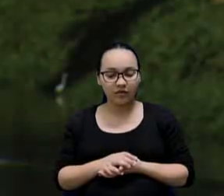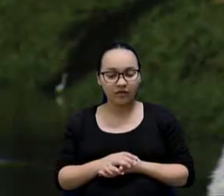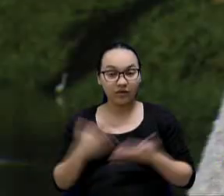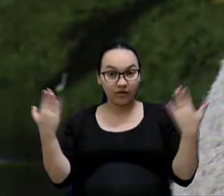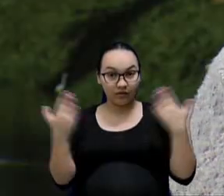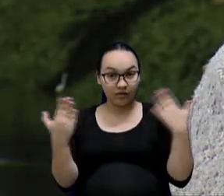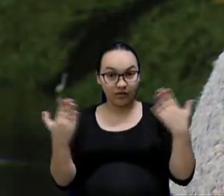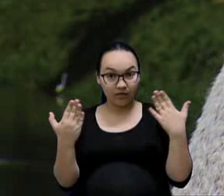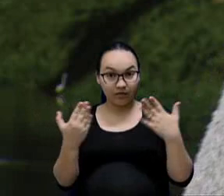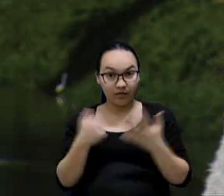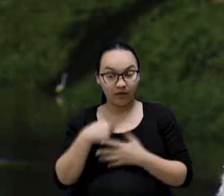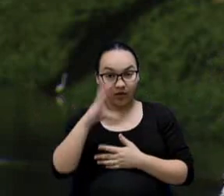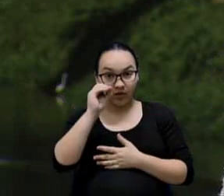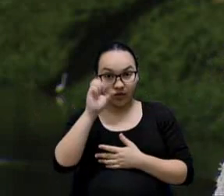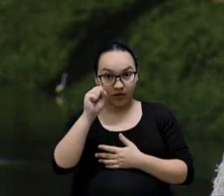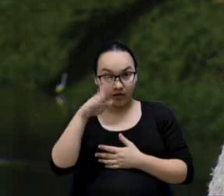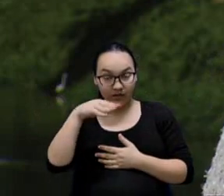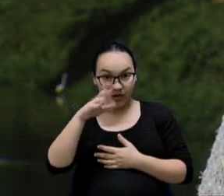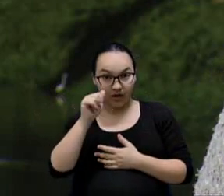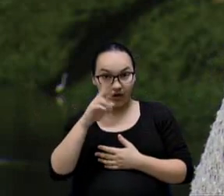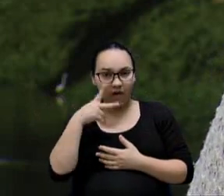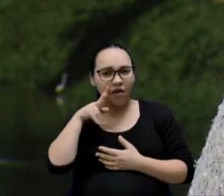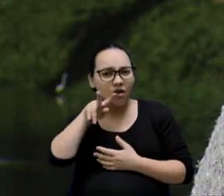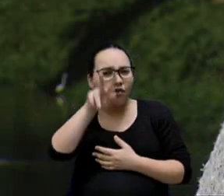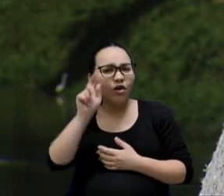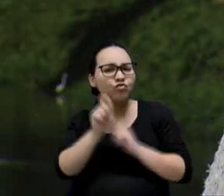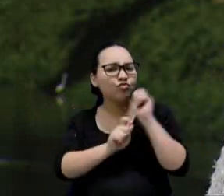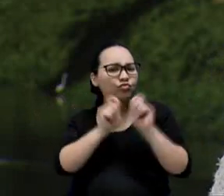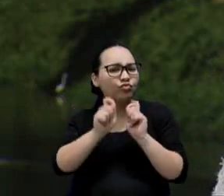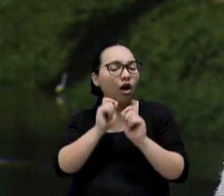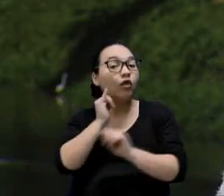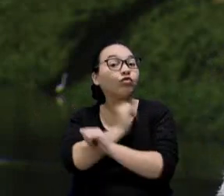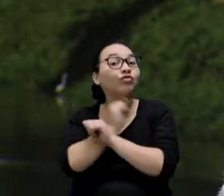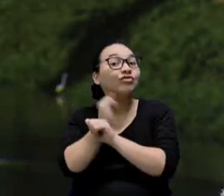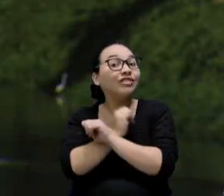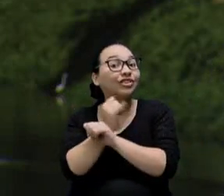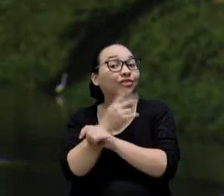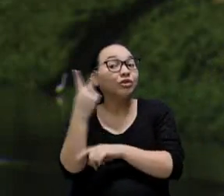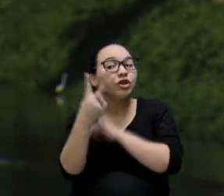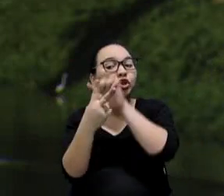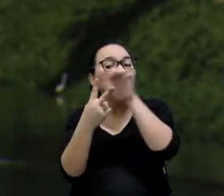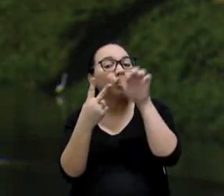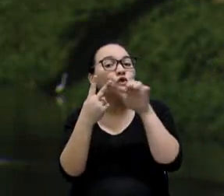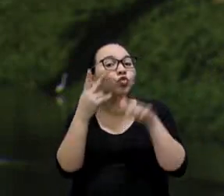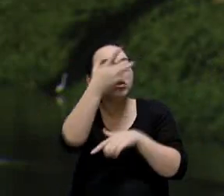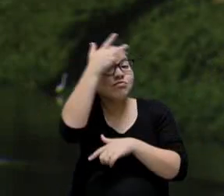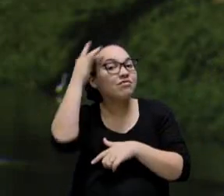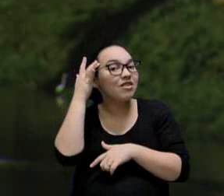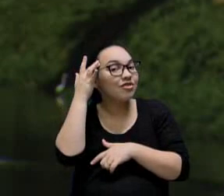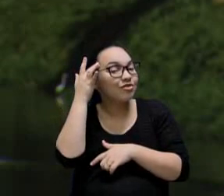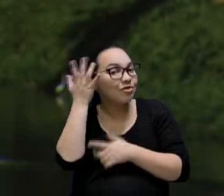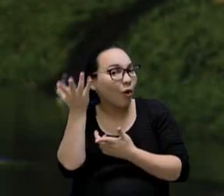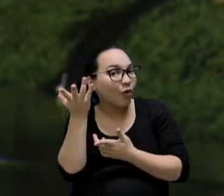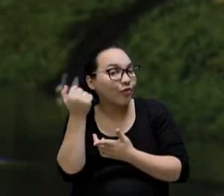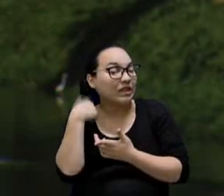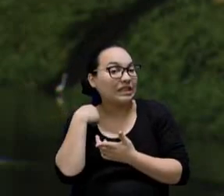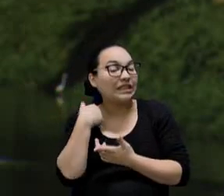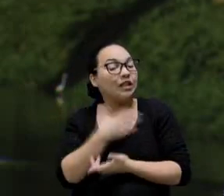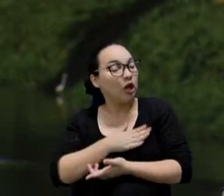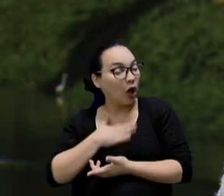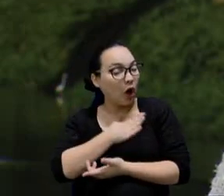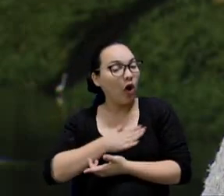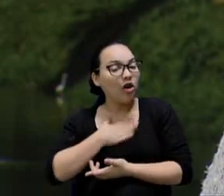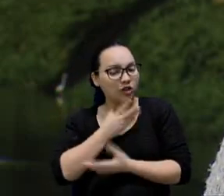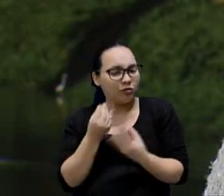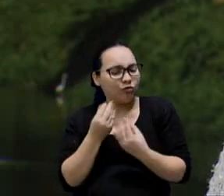Neste momento, doutor Osmar, nós vamos assistir a um vídeo que duas pessoas que lhe são caras e que gostam